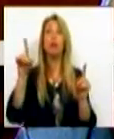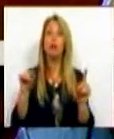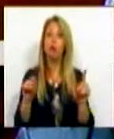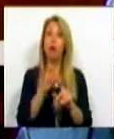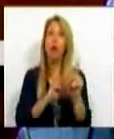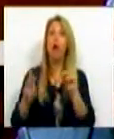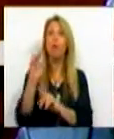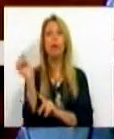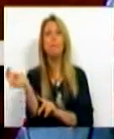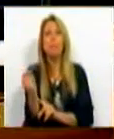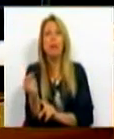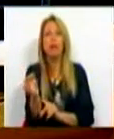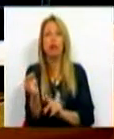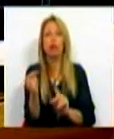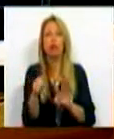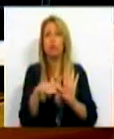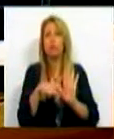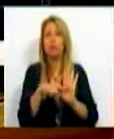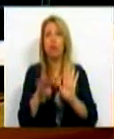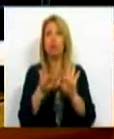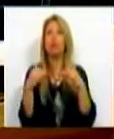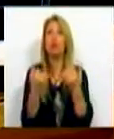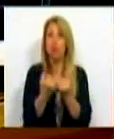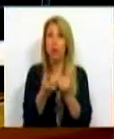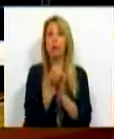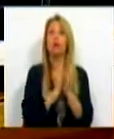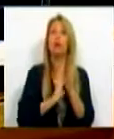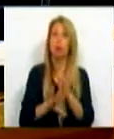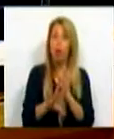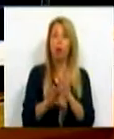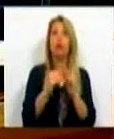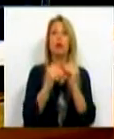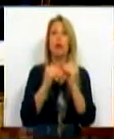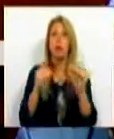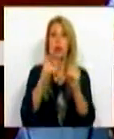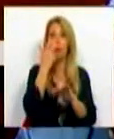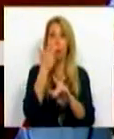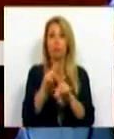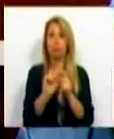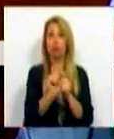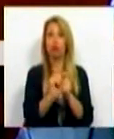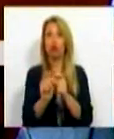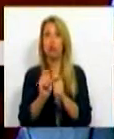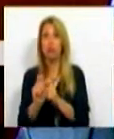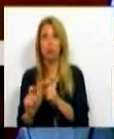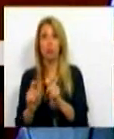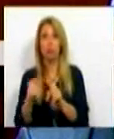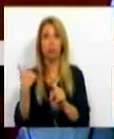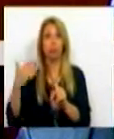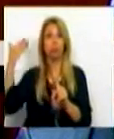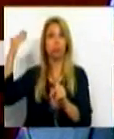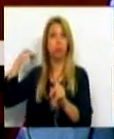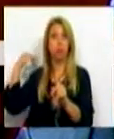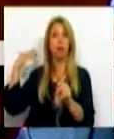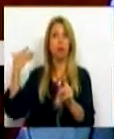os mínimos sociais. Repõe níveis de prestações sociais ao nível de há alguns anos a esta parte. Isto